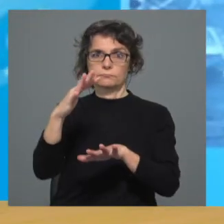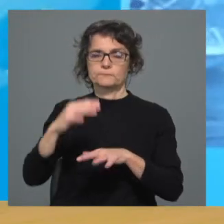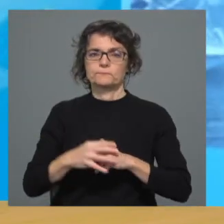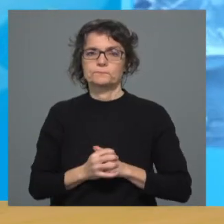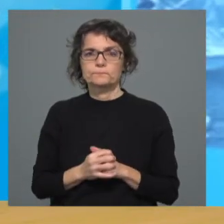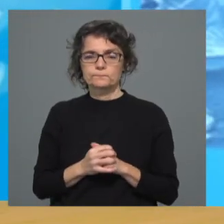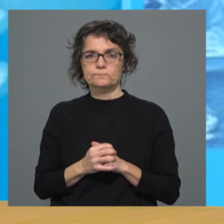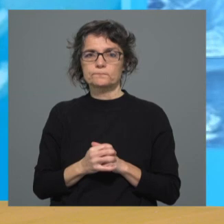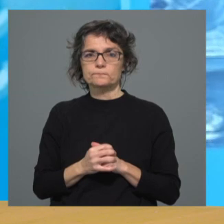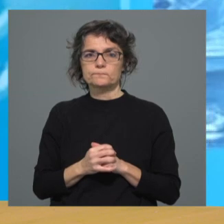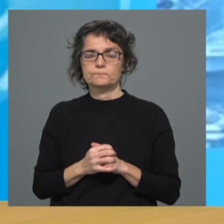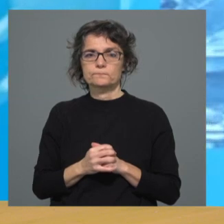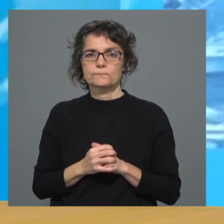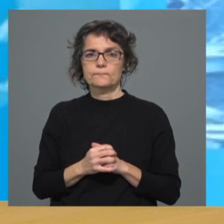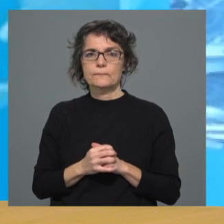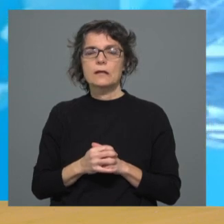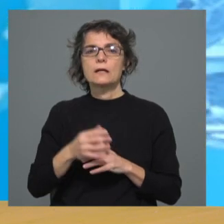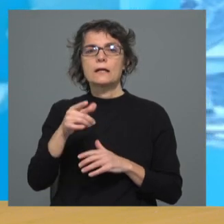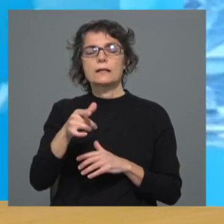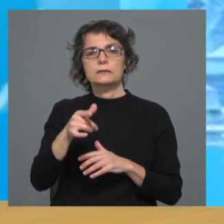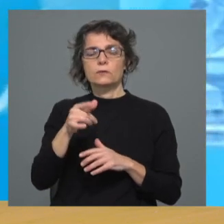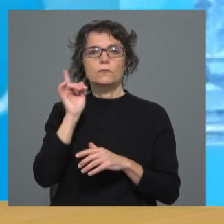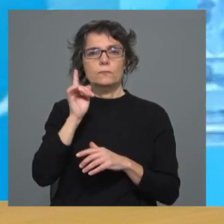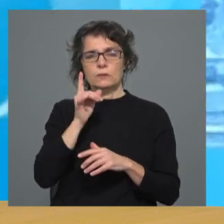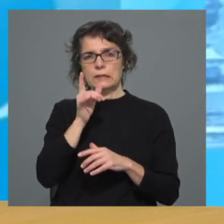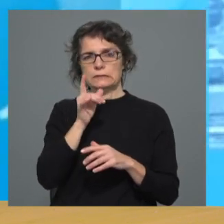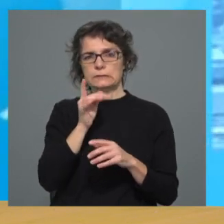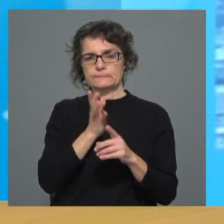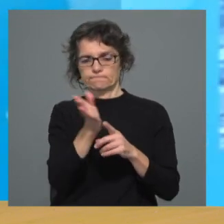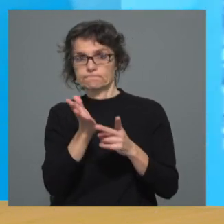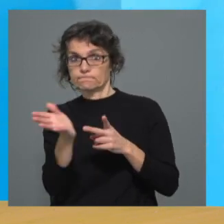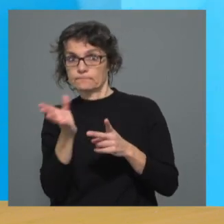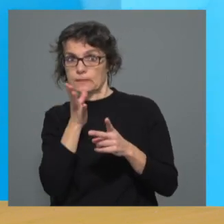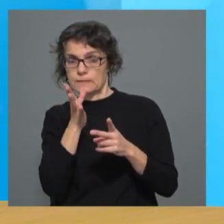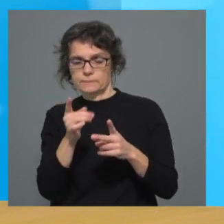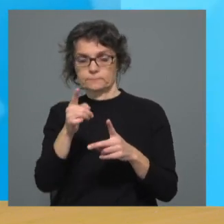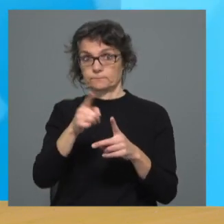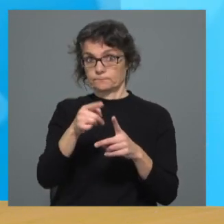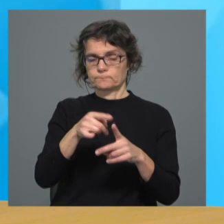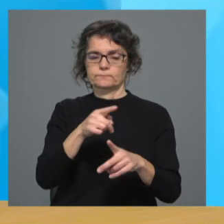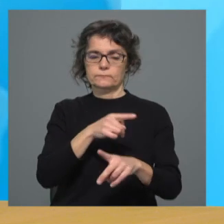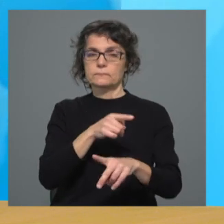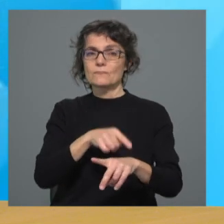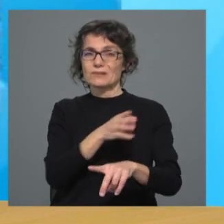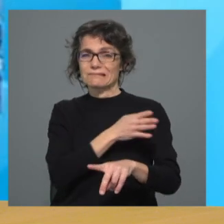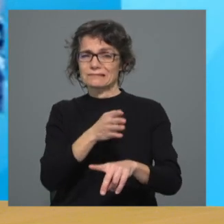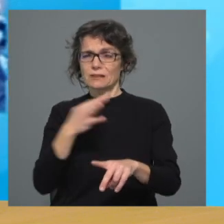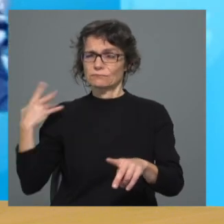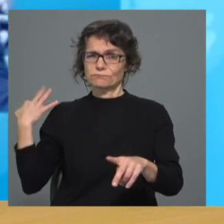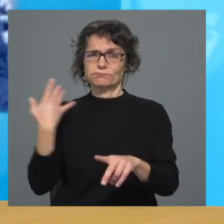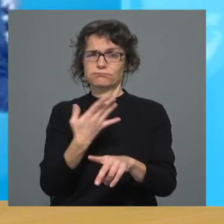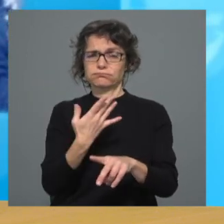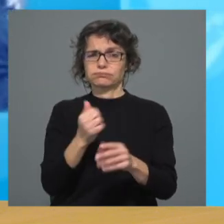talvez, quero principalmente destacar duas coisas. Durante muito tempo, a Sagrada Escritura foi um bocadinho objeto